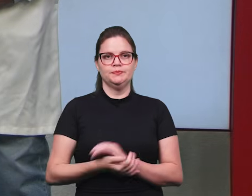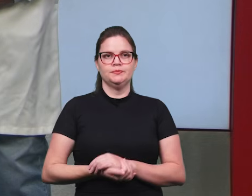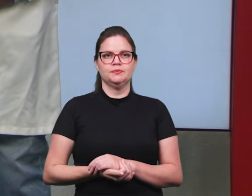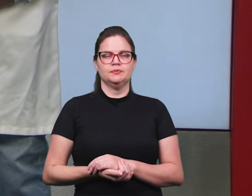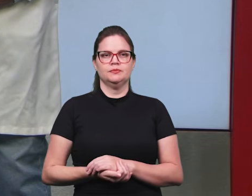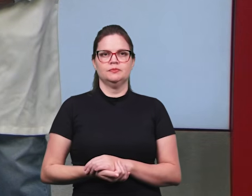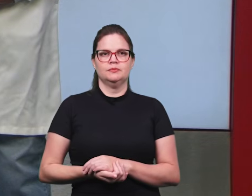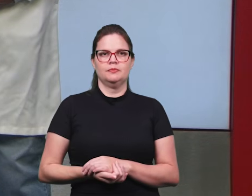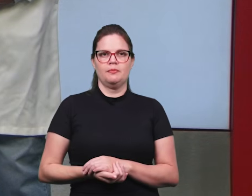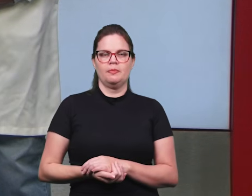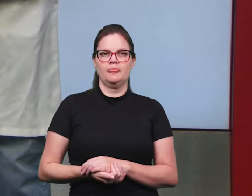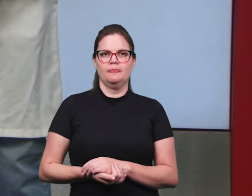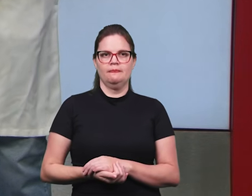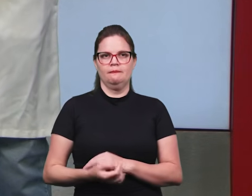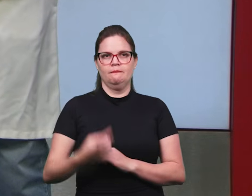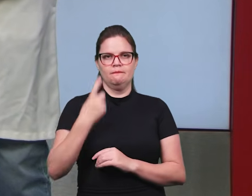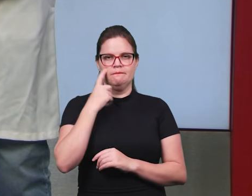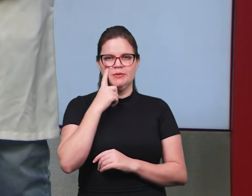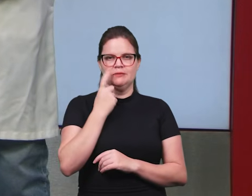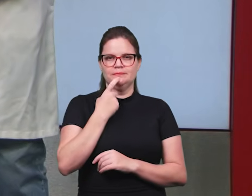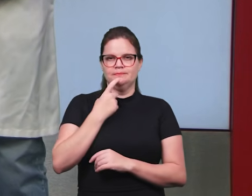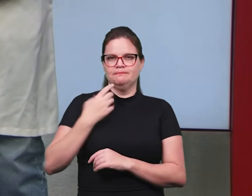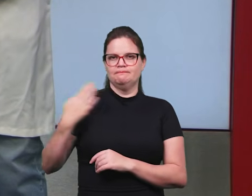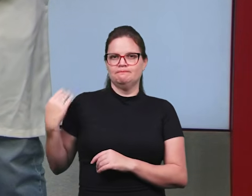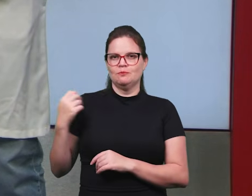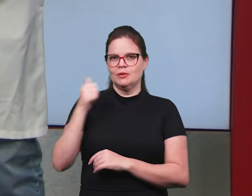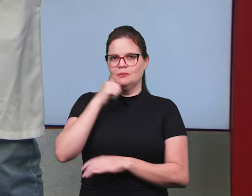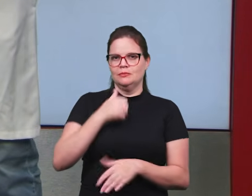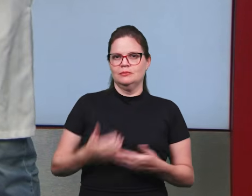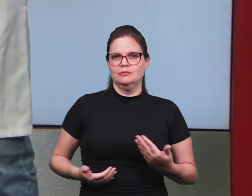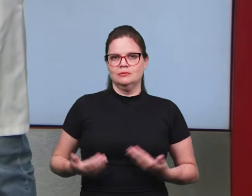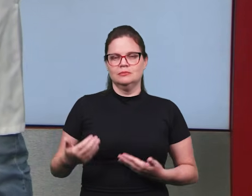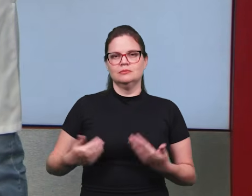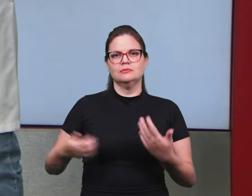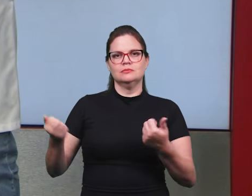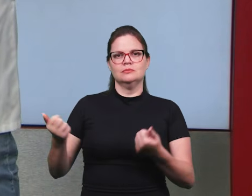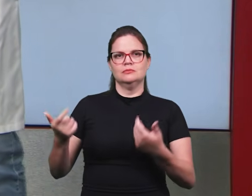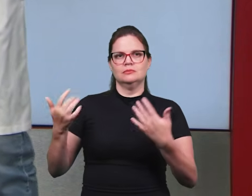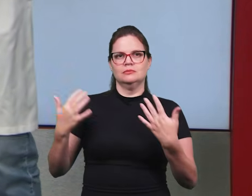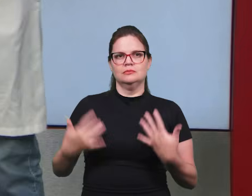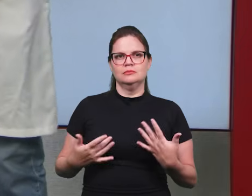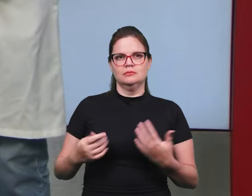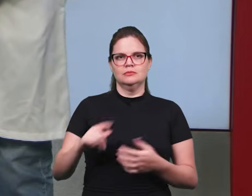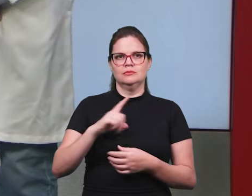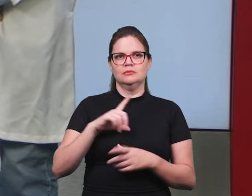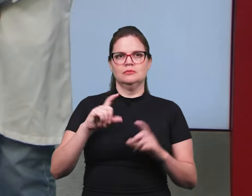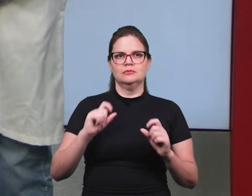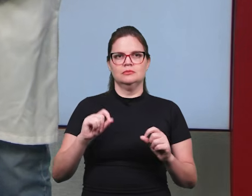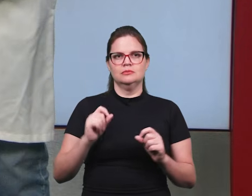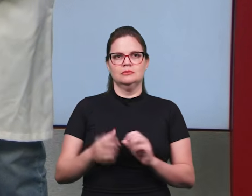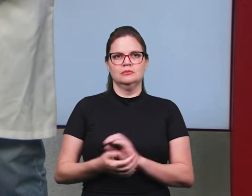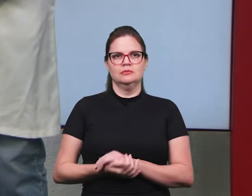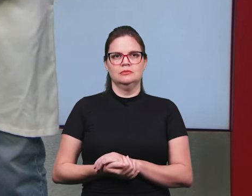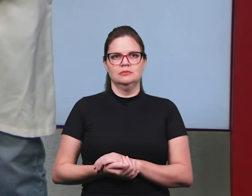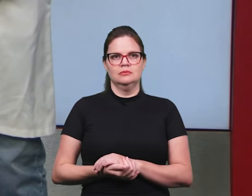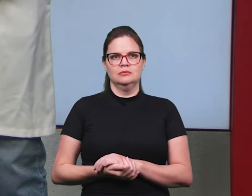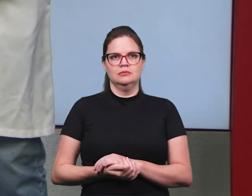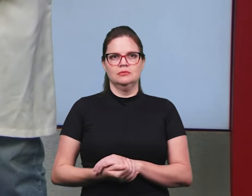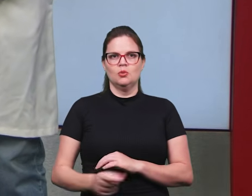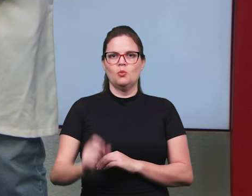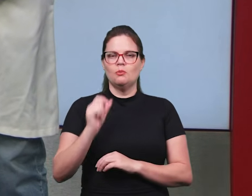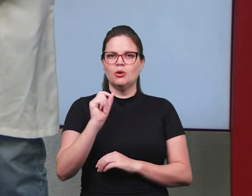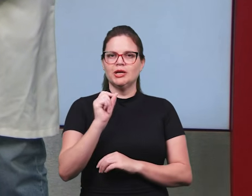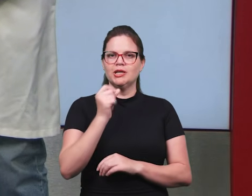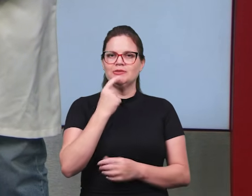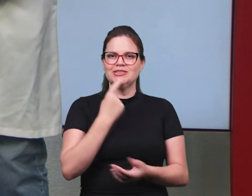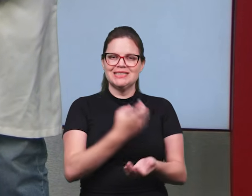E agora, esses dias uma irmã veio comentar comigo a respeito daquele Bloody Patch, né? Que é um pouquinho de sangue